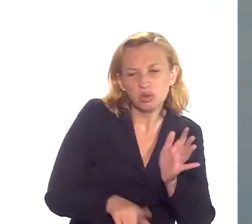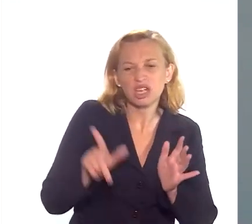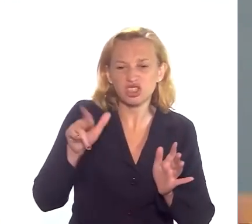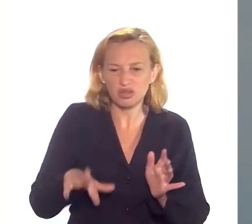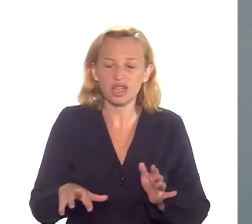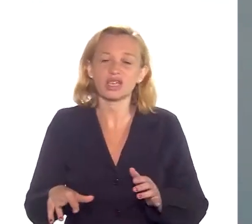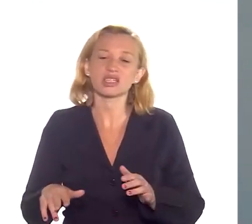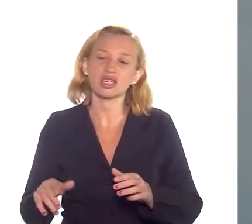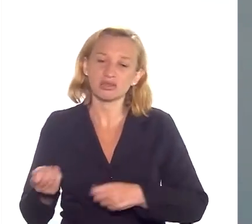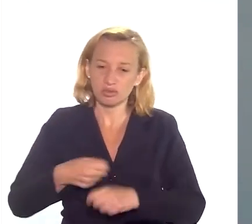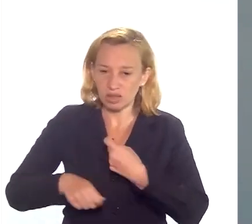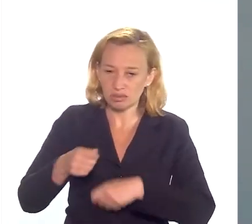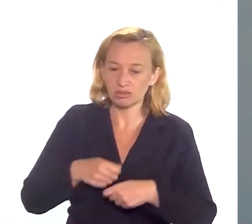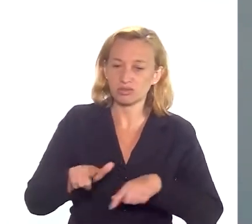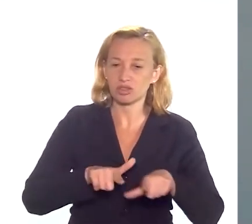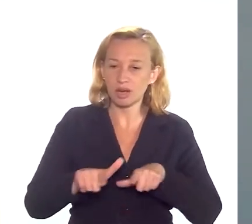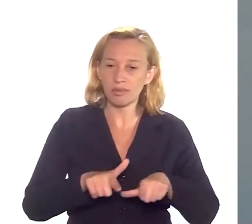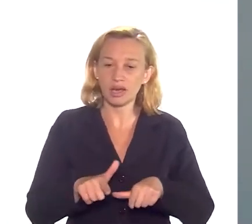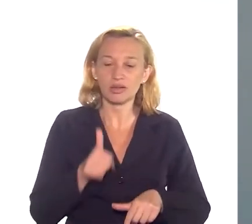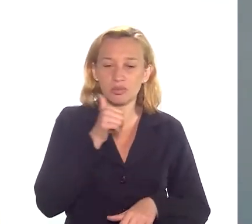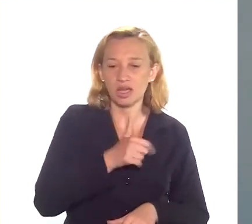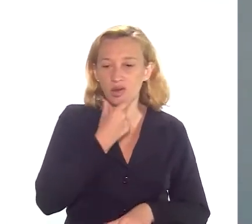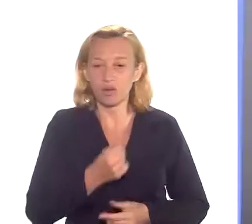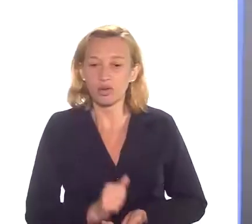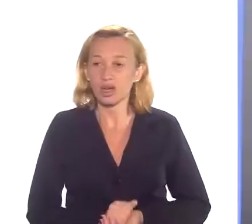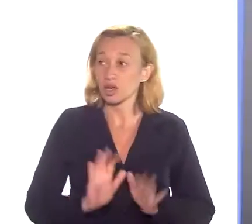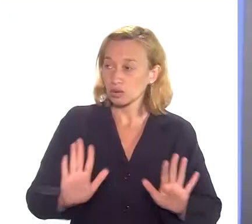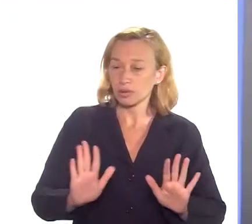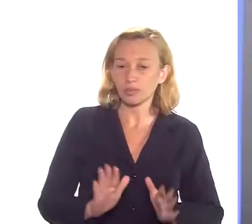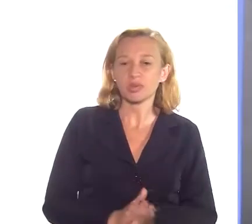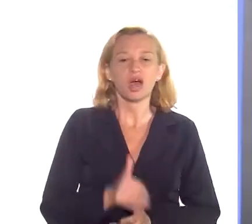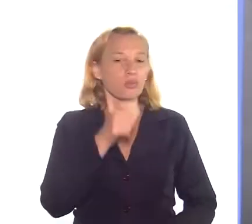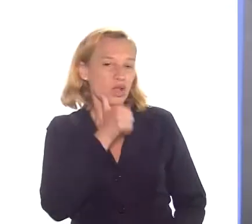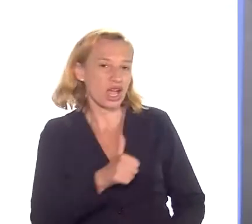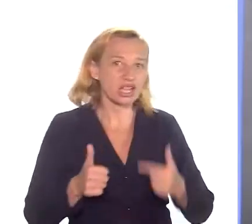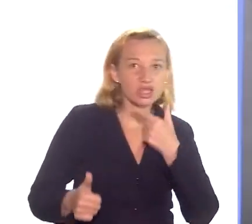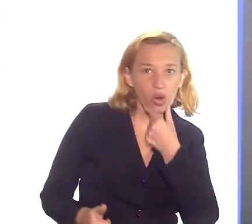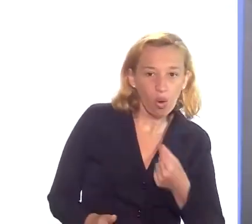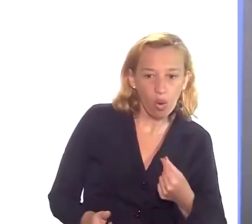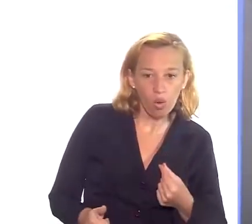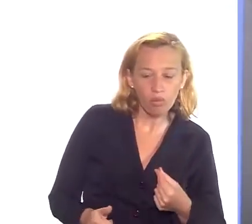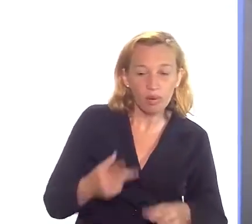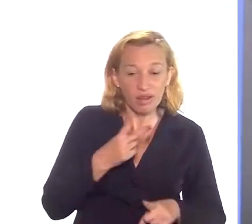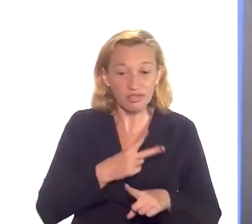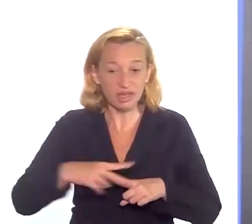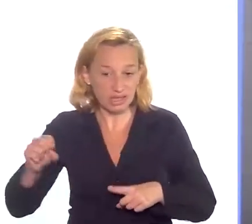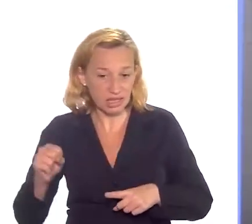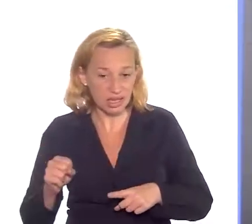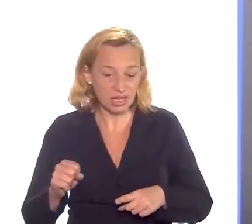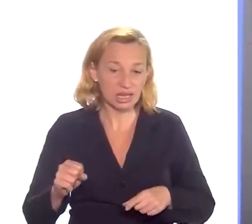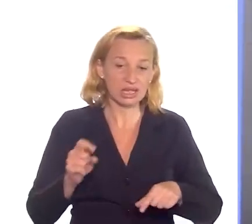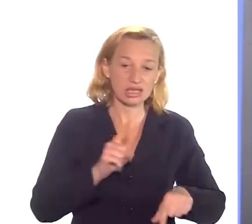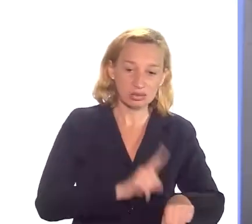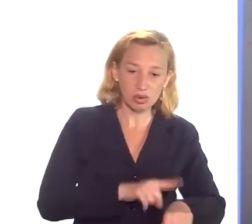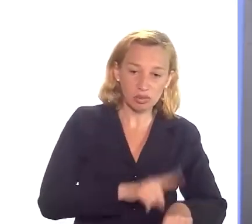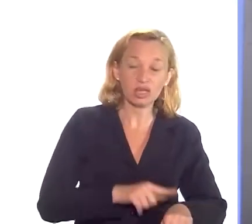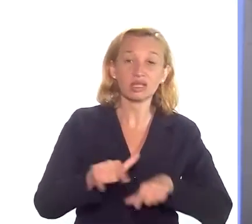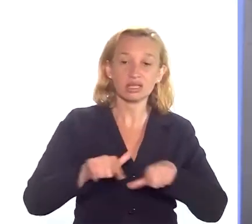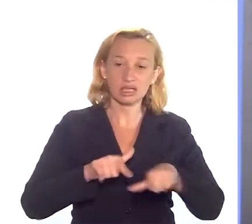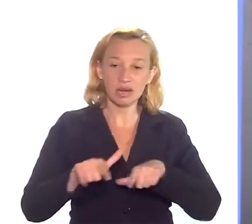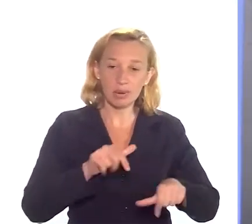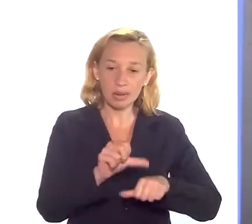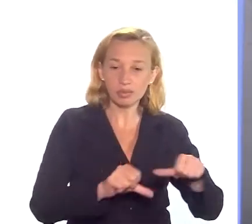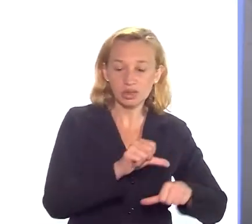essa diferença entre os negócios de homens e mulheres. Sobre essa junção, né, das mulheres e dos homens para a gente vencer